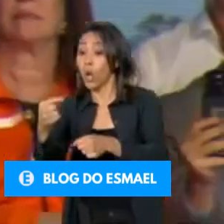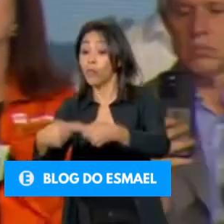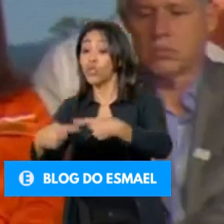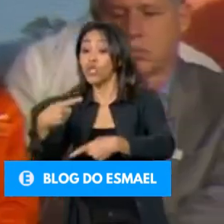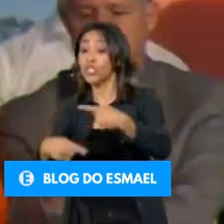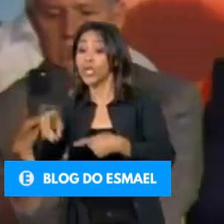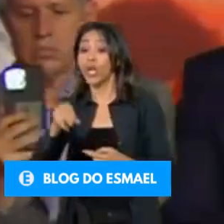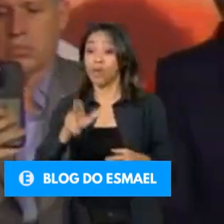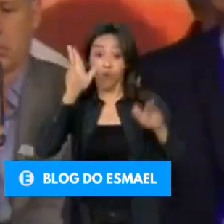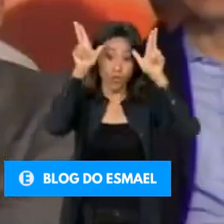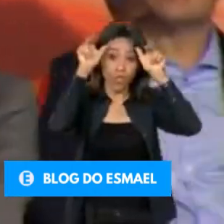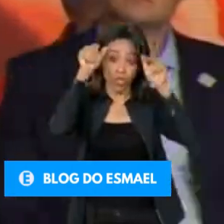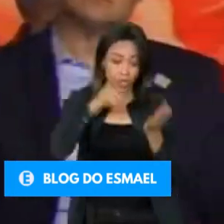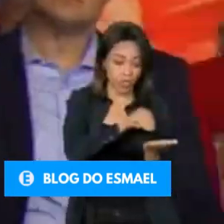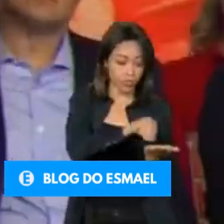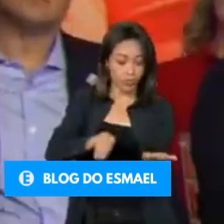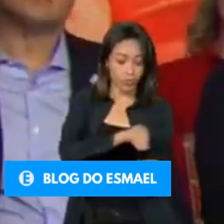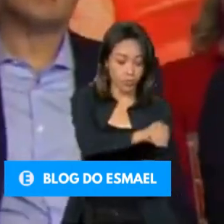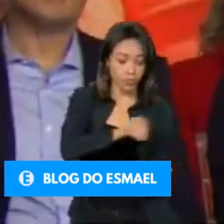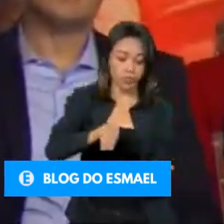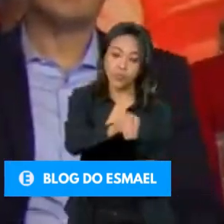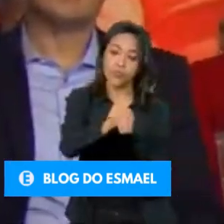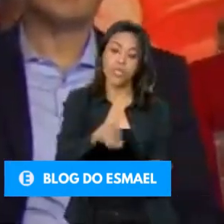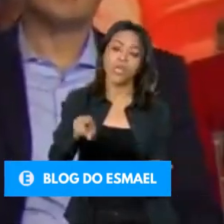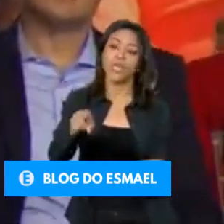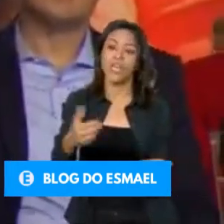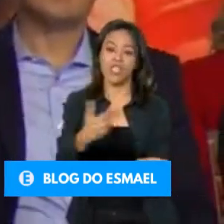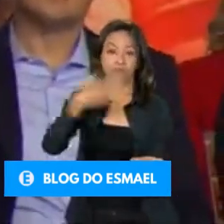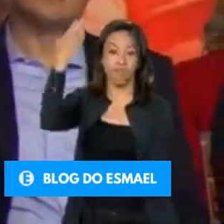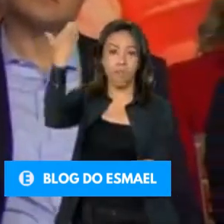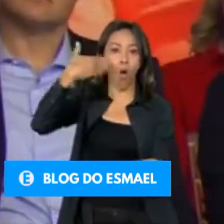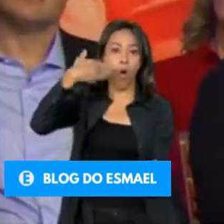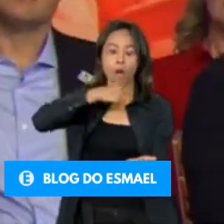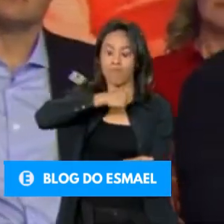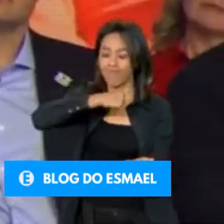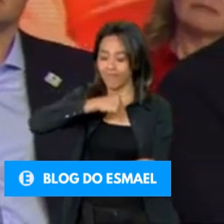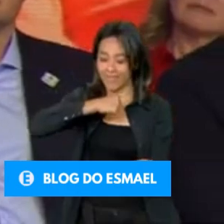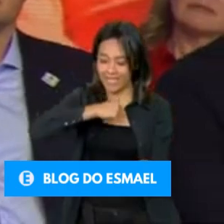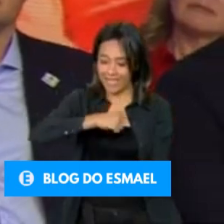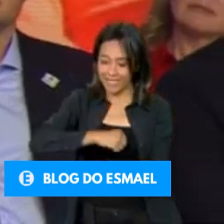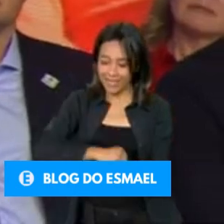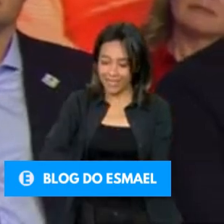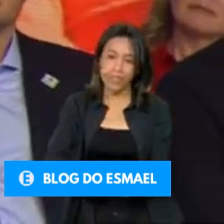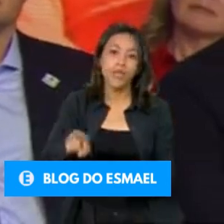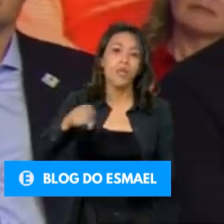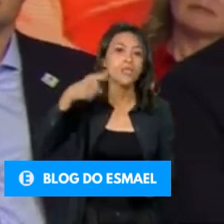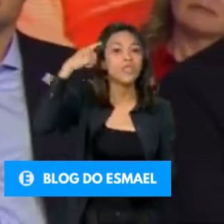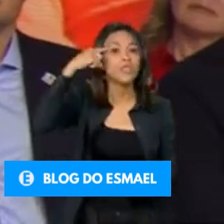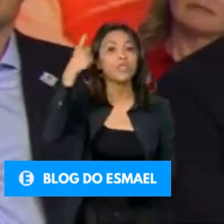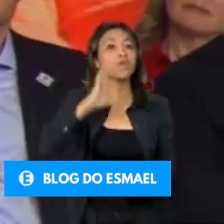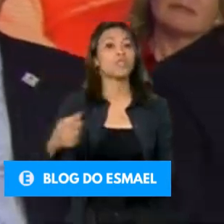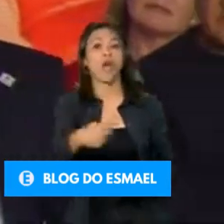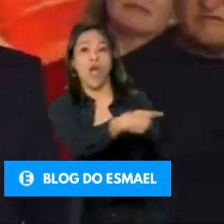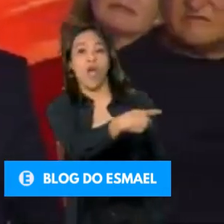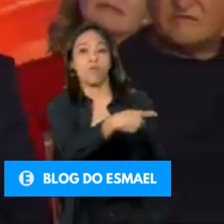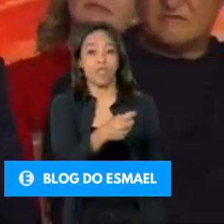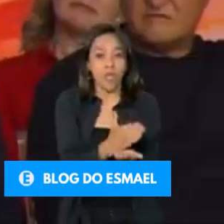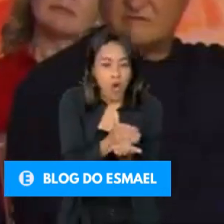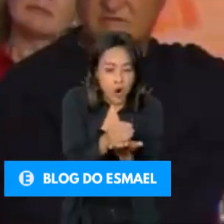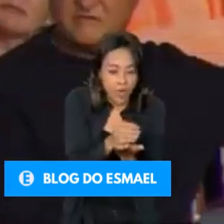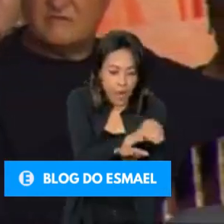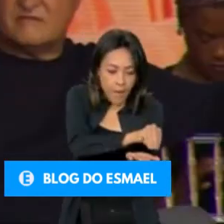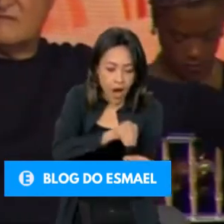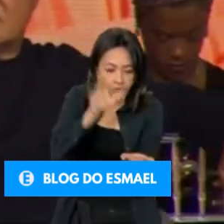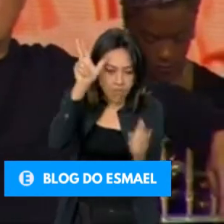é como um jogo de xadrez. Eles acabaram de me dar um checkmate. O que eles não sabem é que quando o jogo